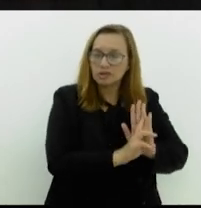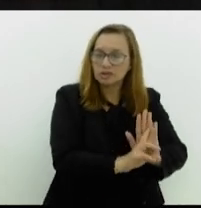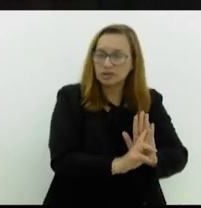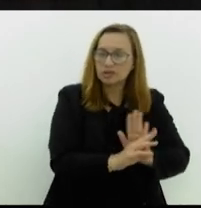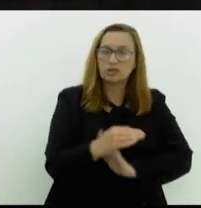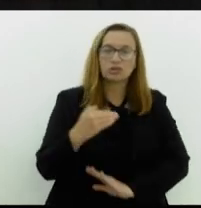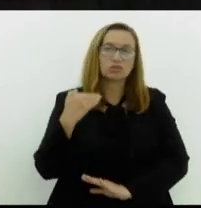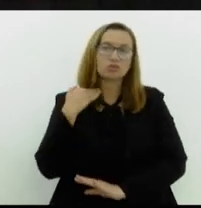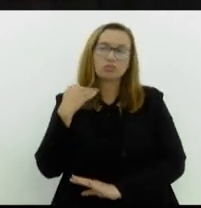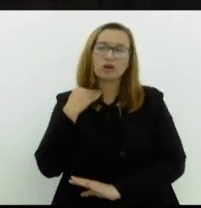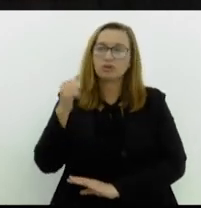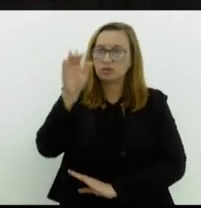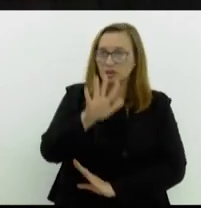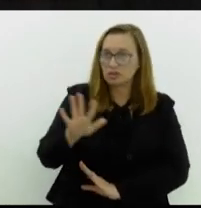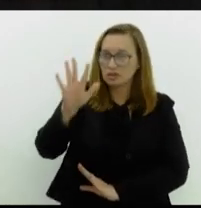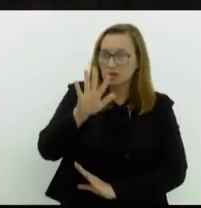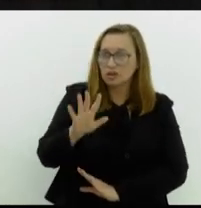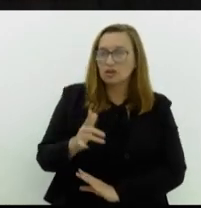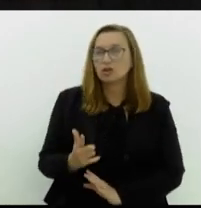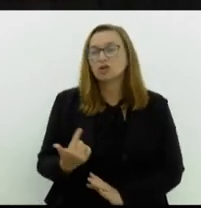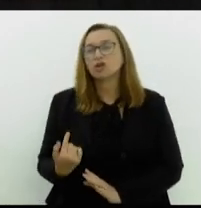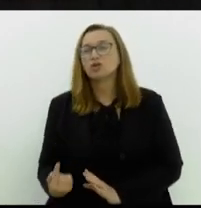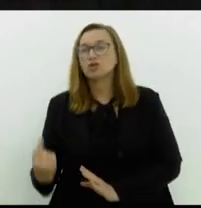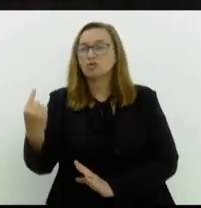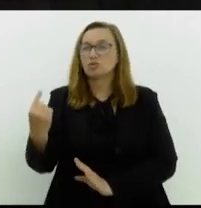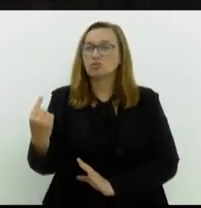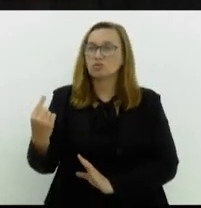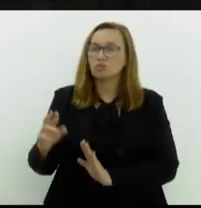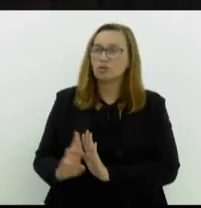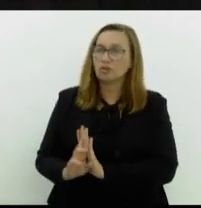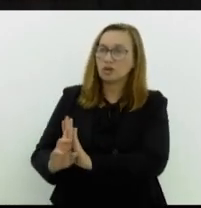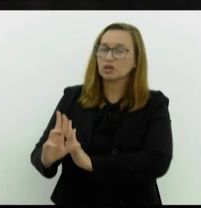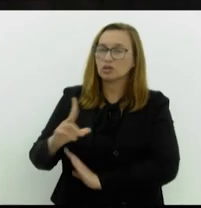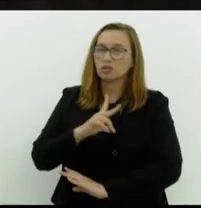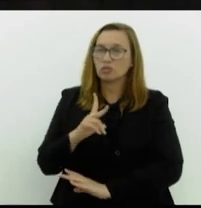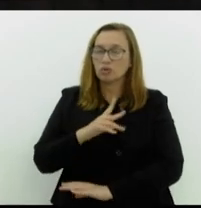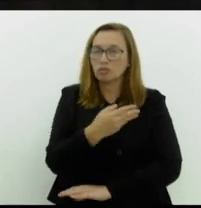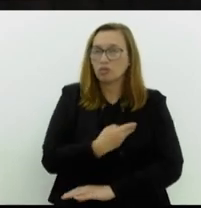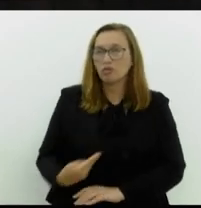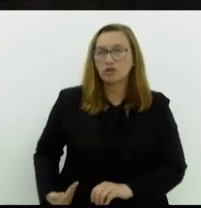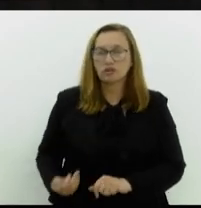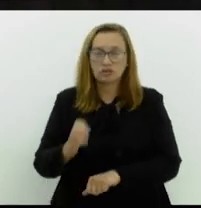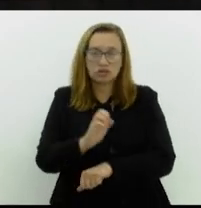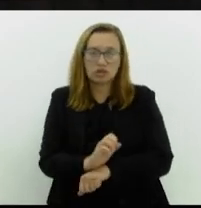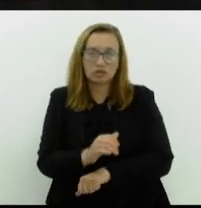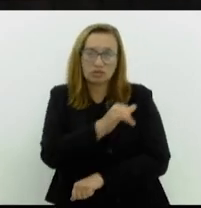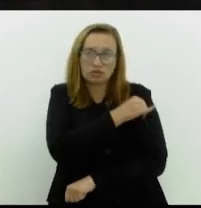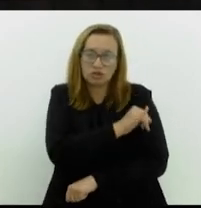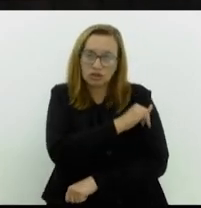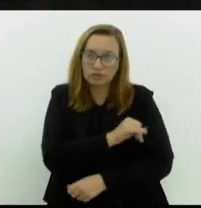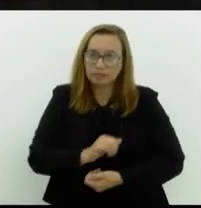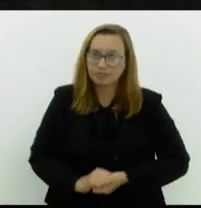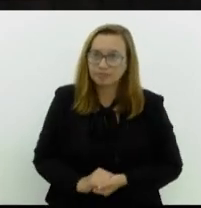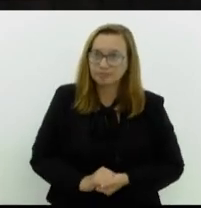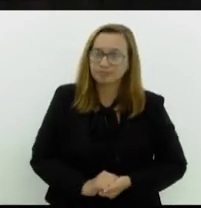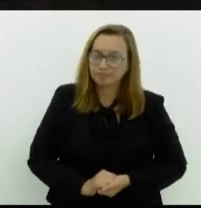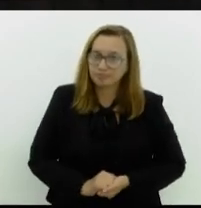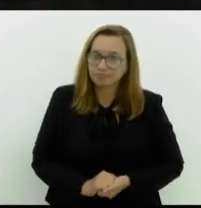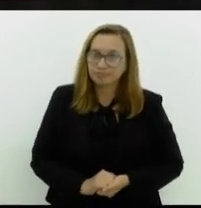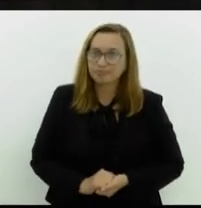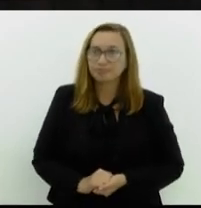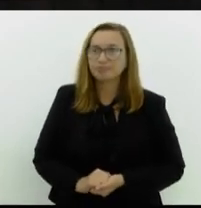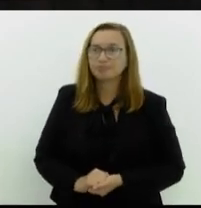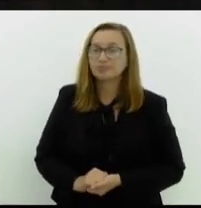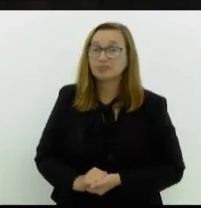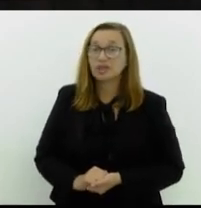Nacional e um representante do próprio governo do Estado do Rio de Janeiro. E